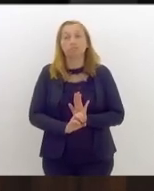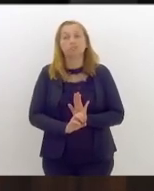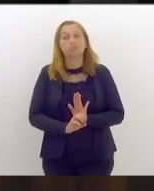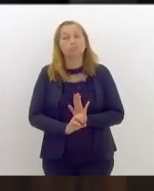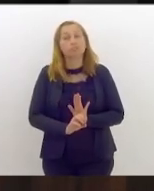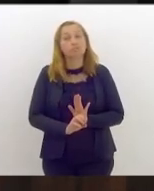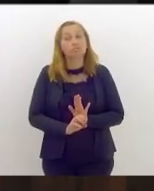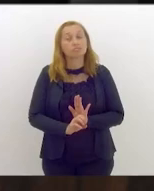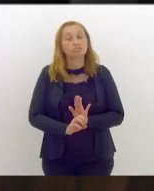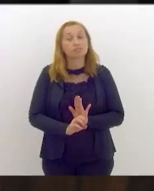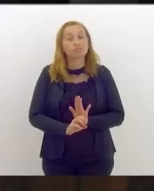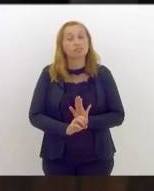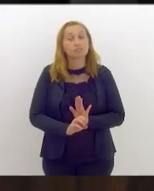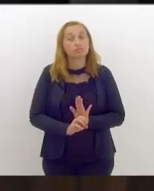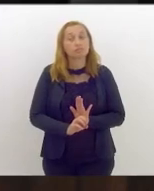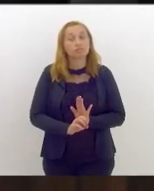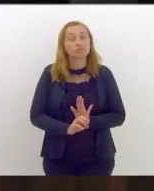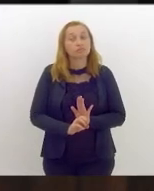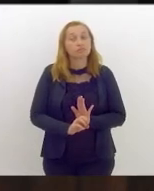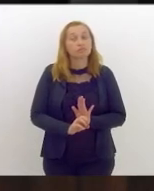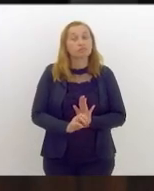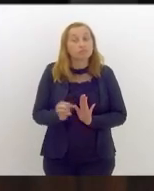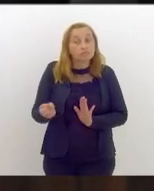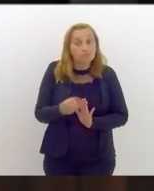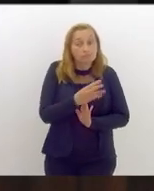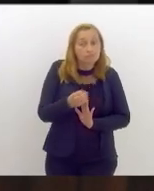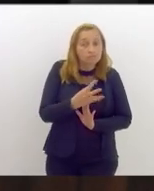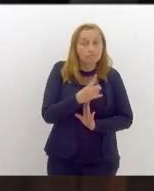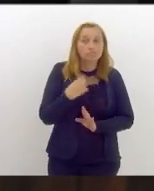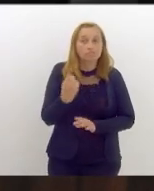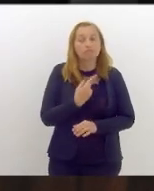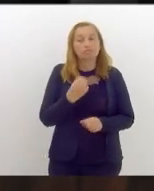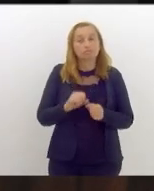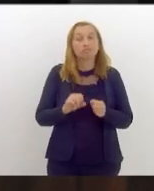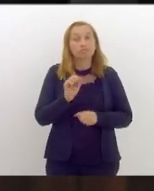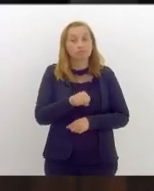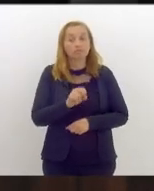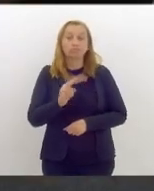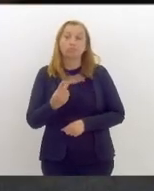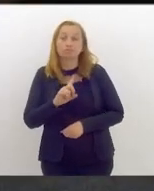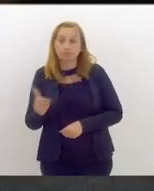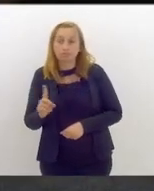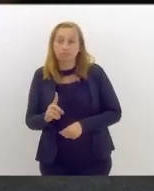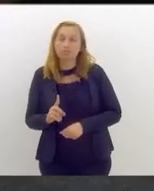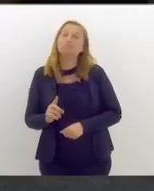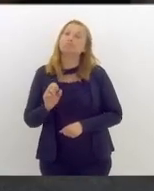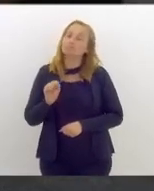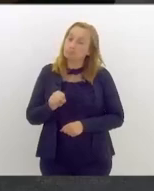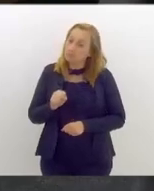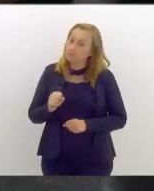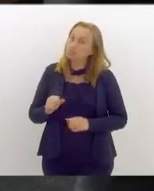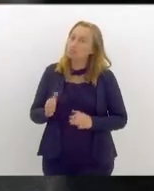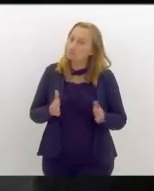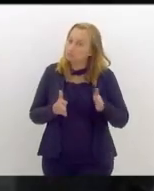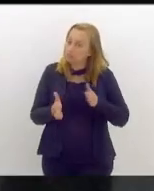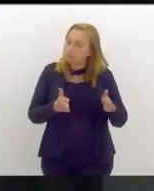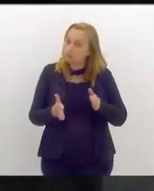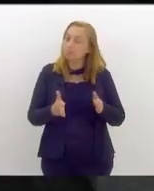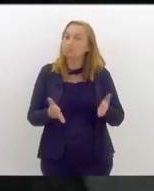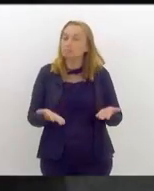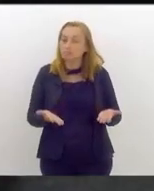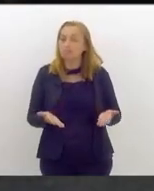foi é um presidente novo que nós fizemos sim ou não não vossa excelência já reabriu o prazo de emendas aqui